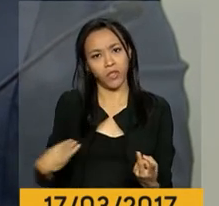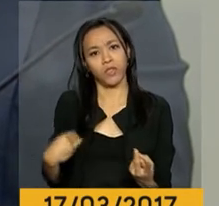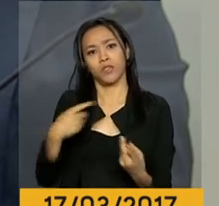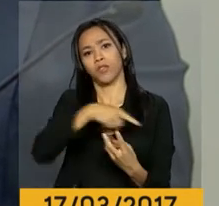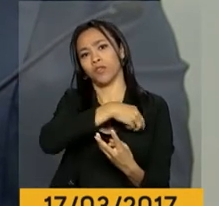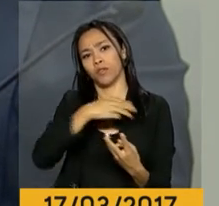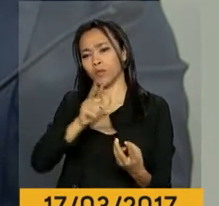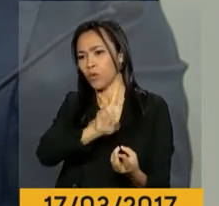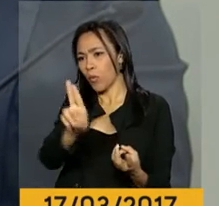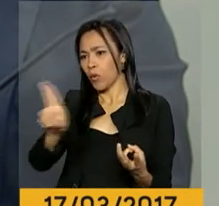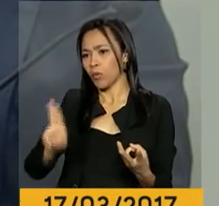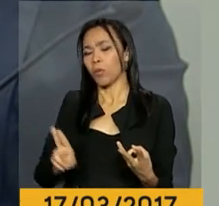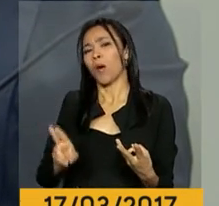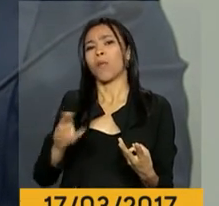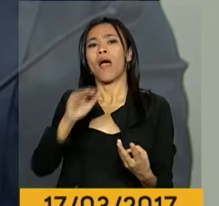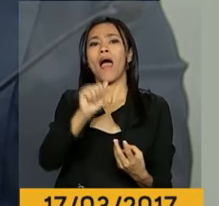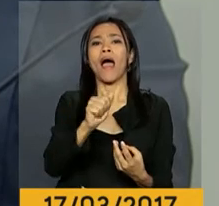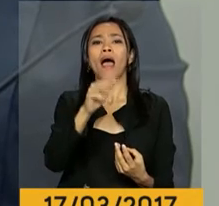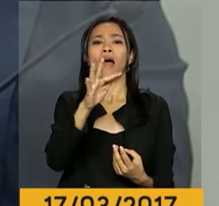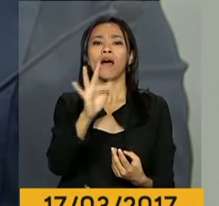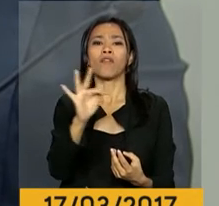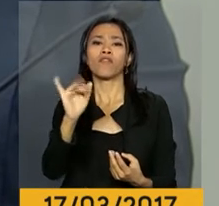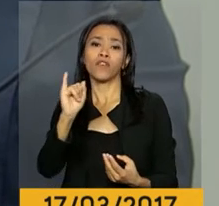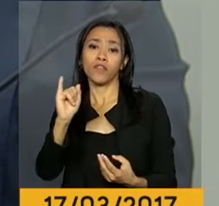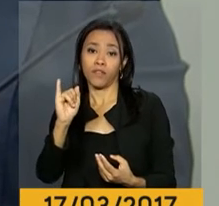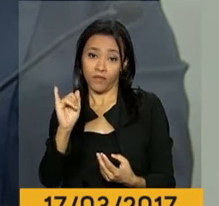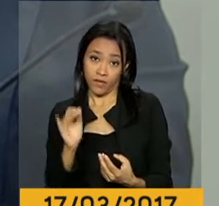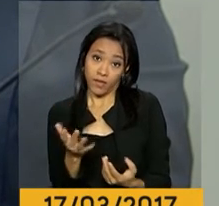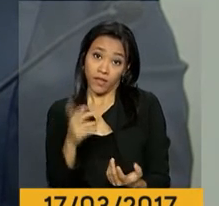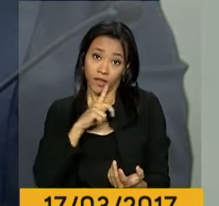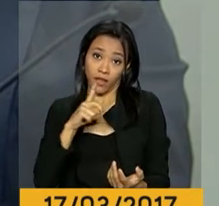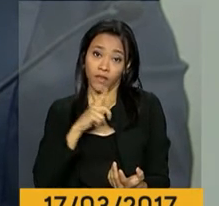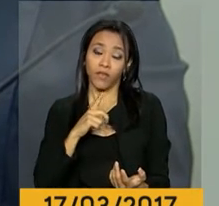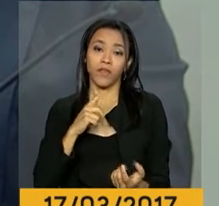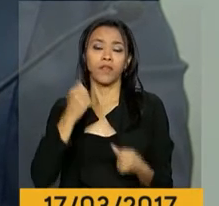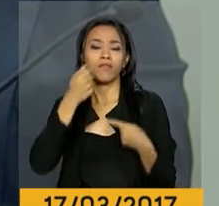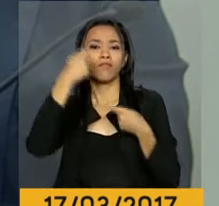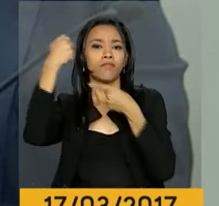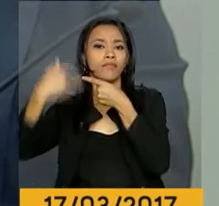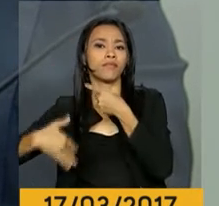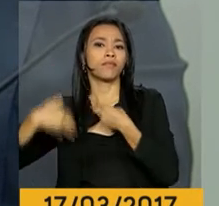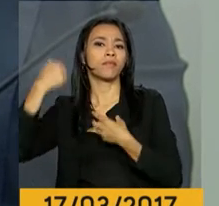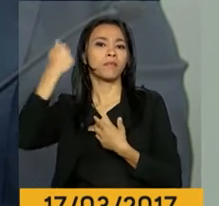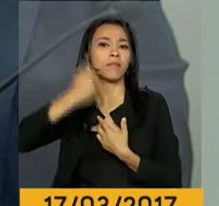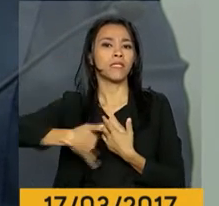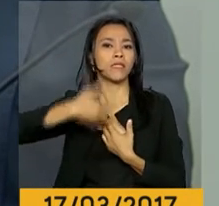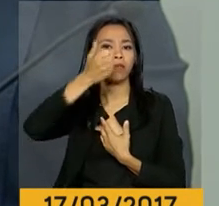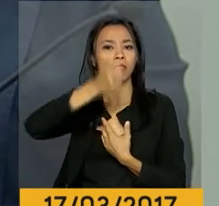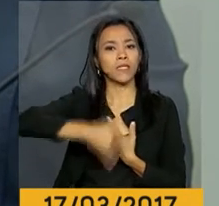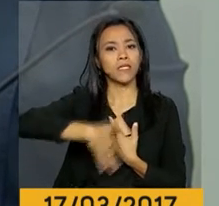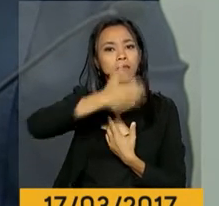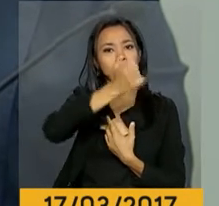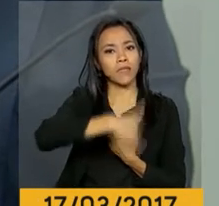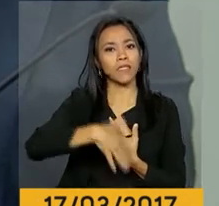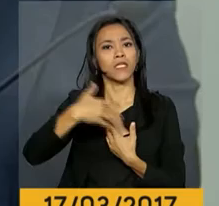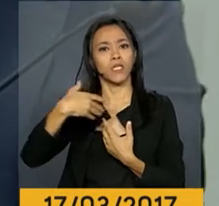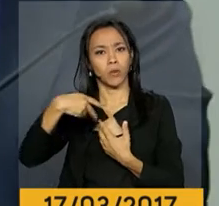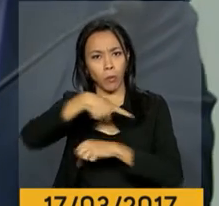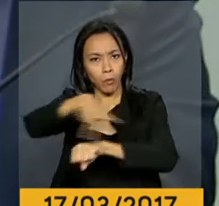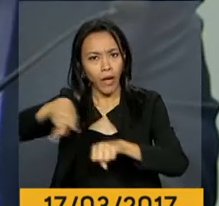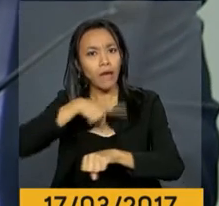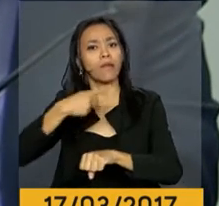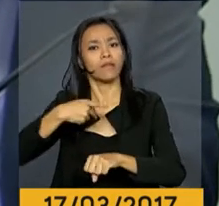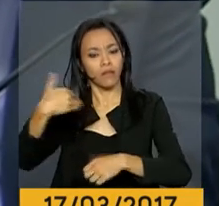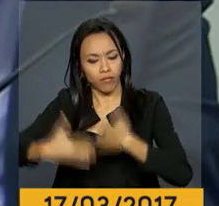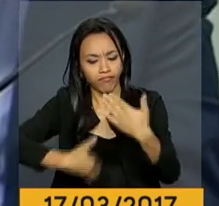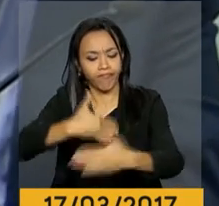que se manifestaram, pelo Afif, não é? Que já houve um relato de como o país vai caminhando. Porque é claro